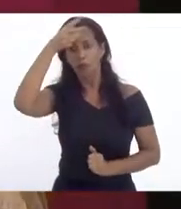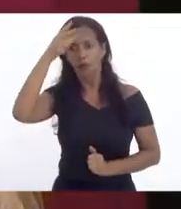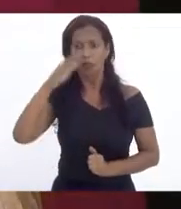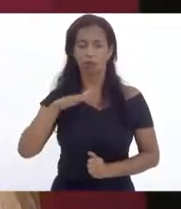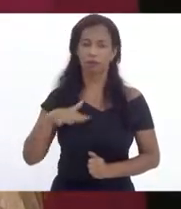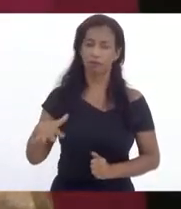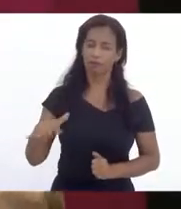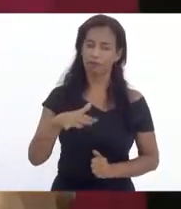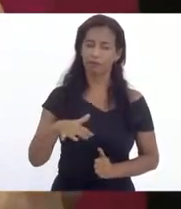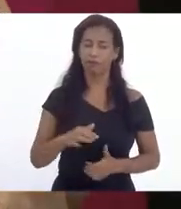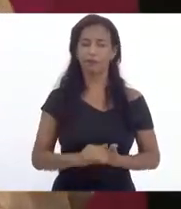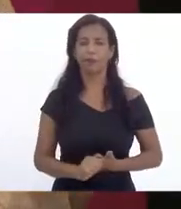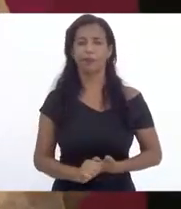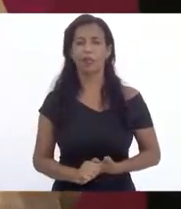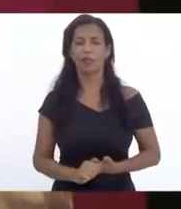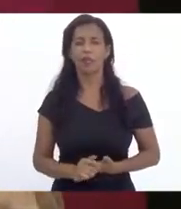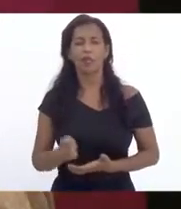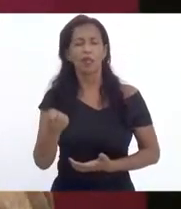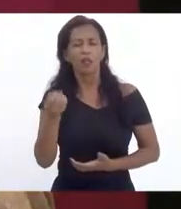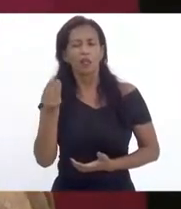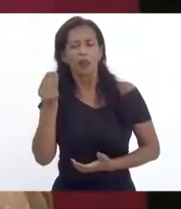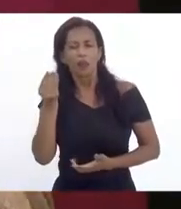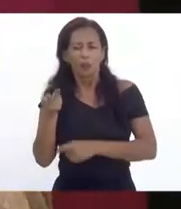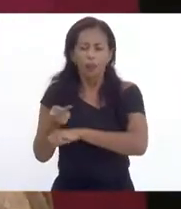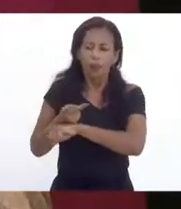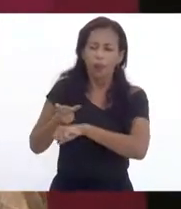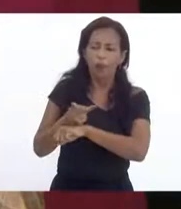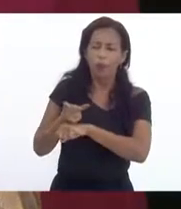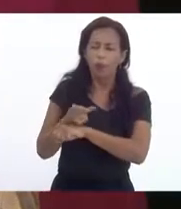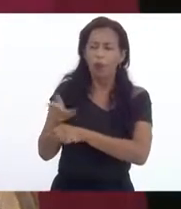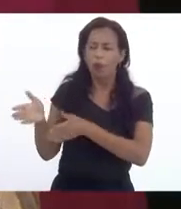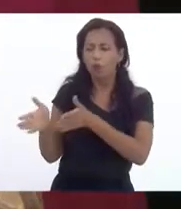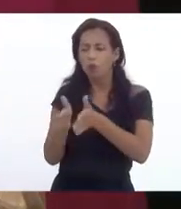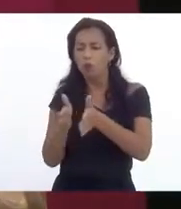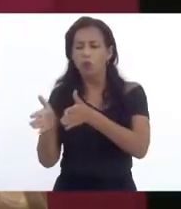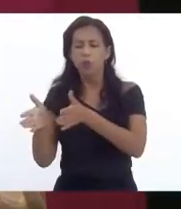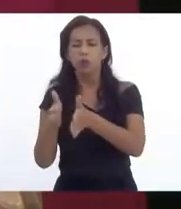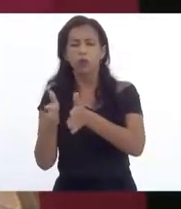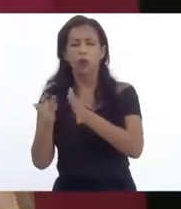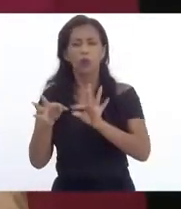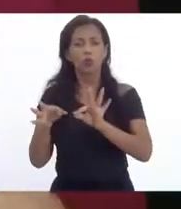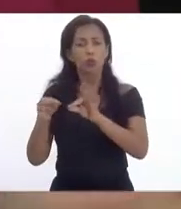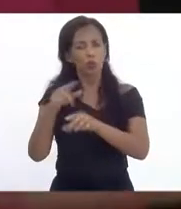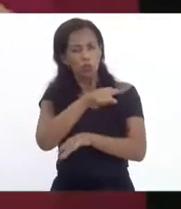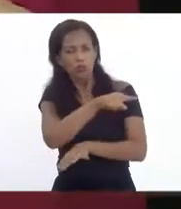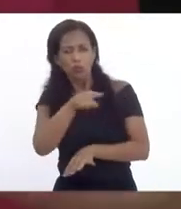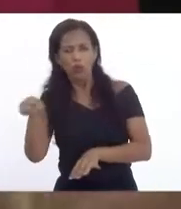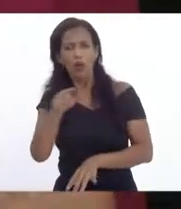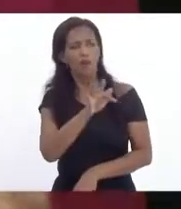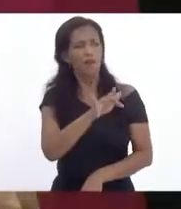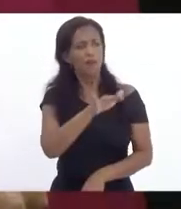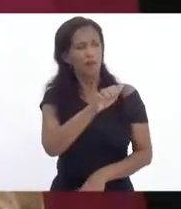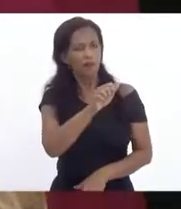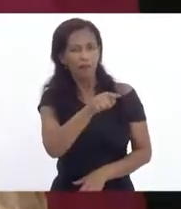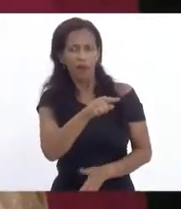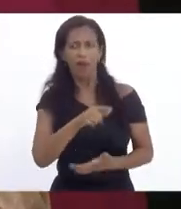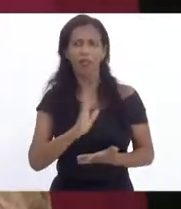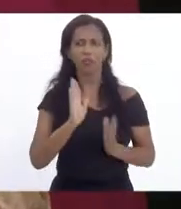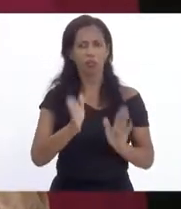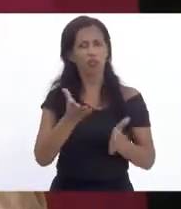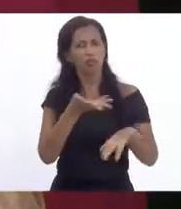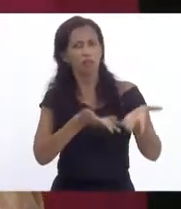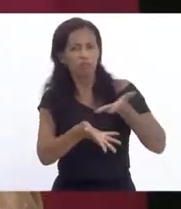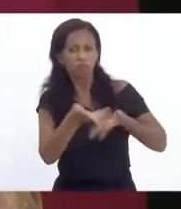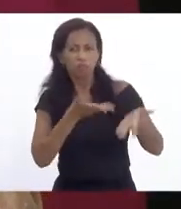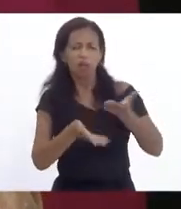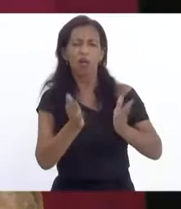região, tentando buscar junto com eles, e todos eles que estão aqui, a Fátima, eu já estive